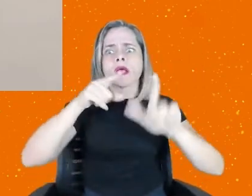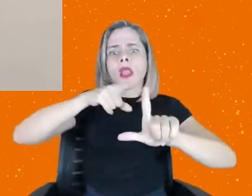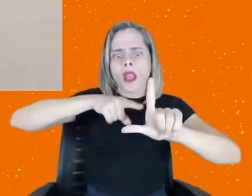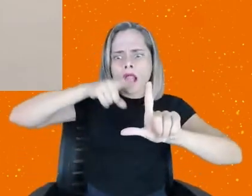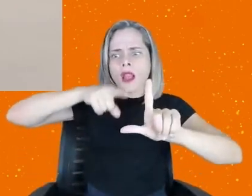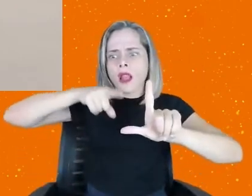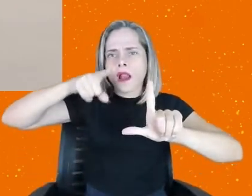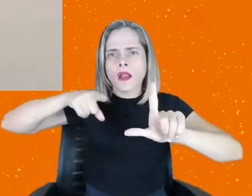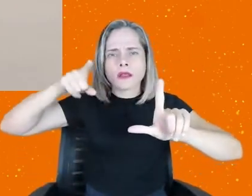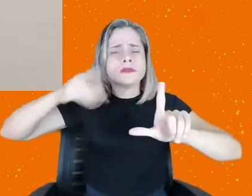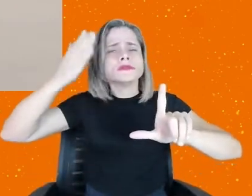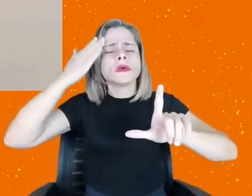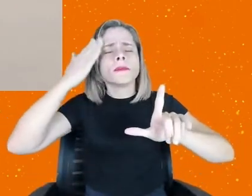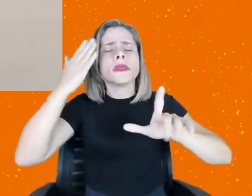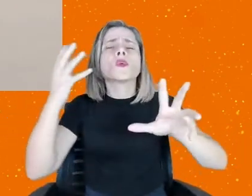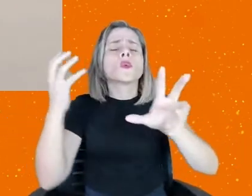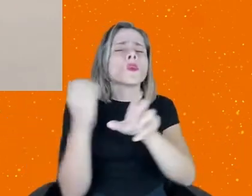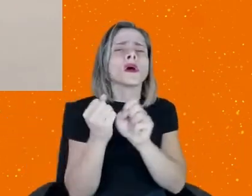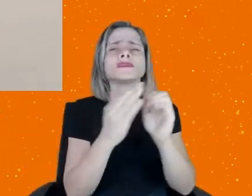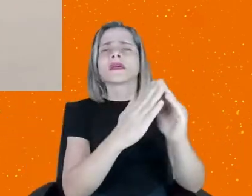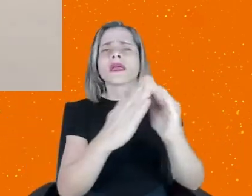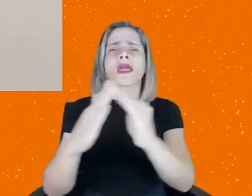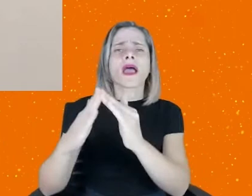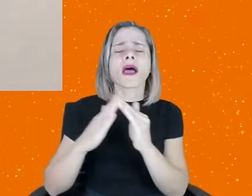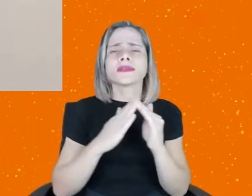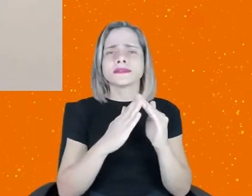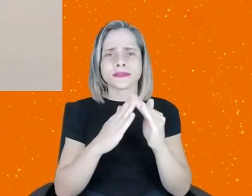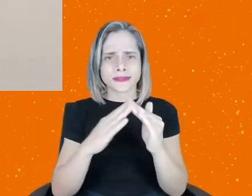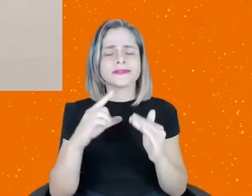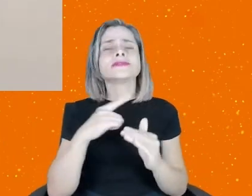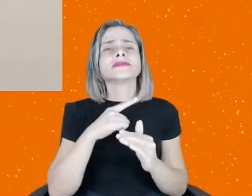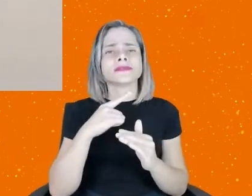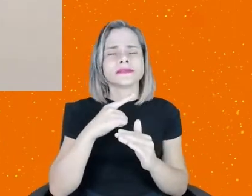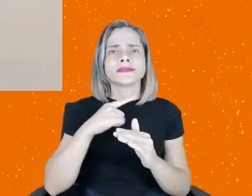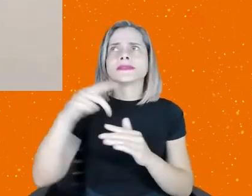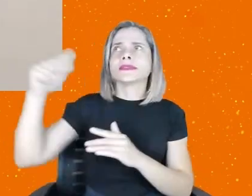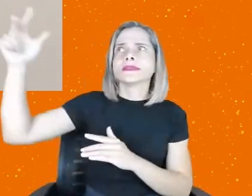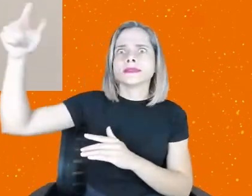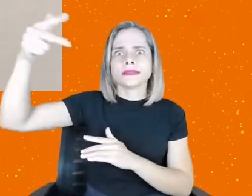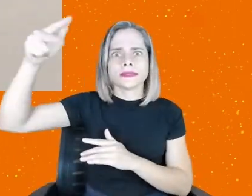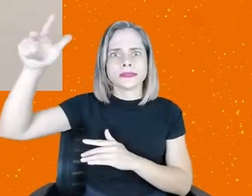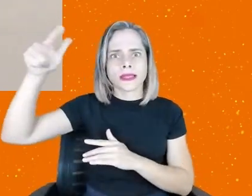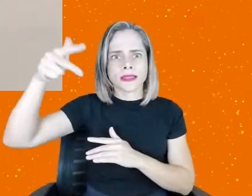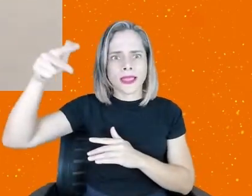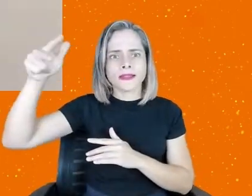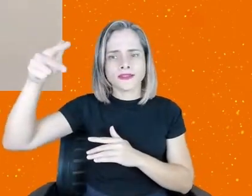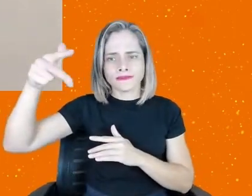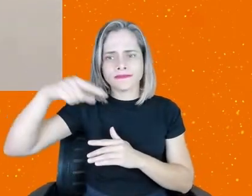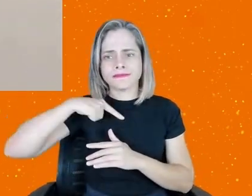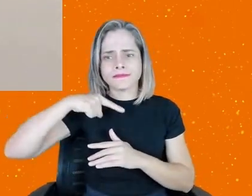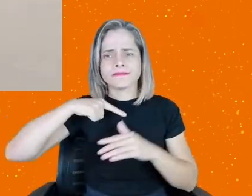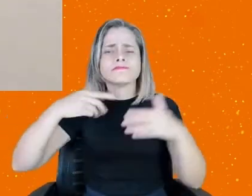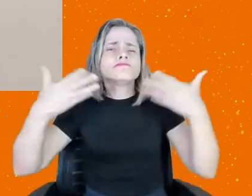determinados mercados que têm acesso aos nossos hotéis mas ela não é granulado o suficiente para me dar